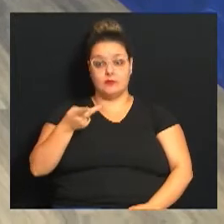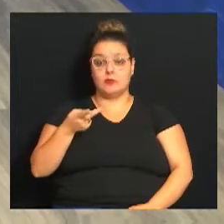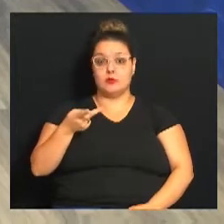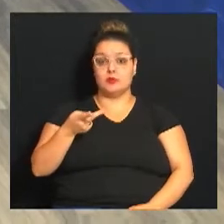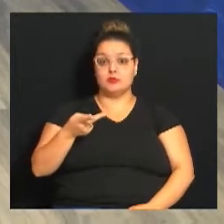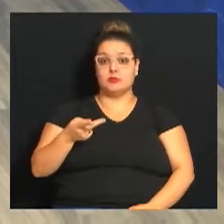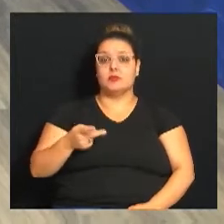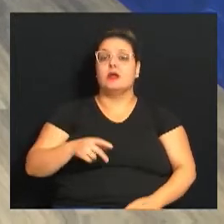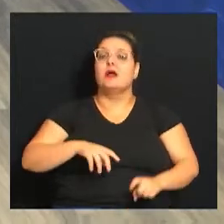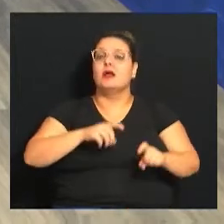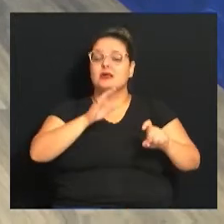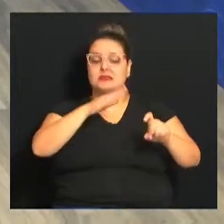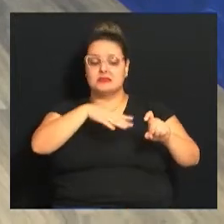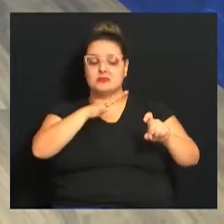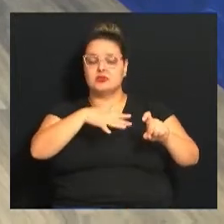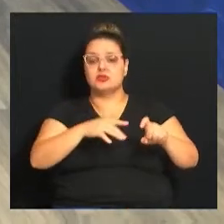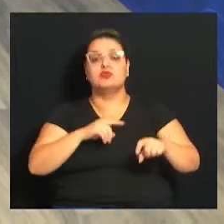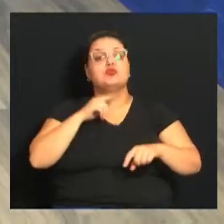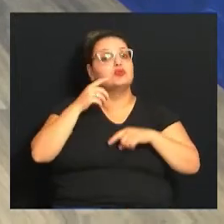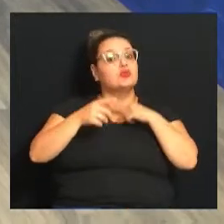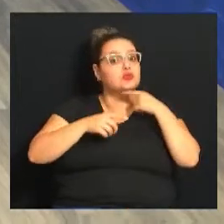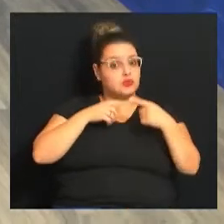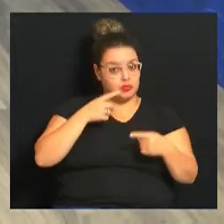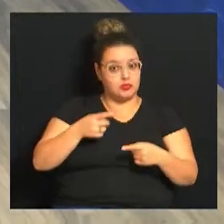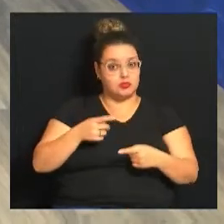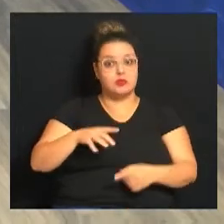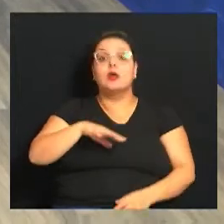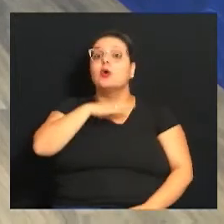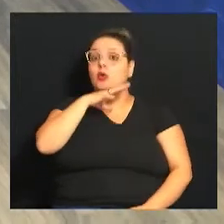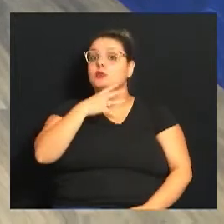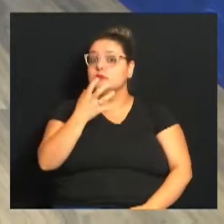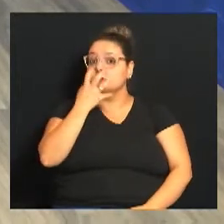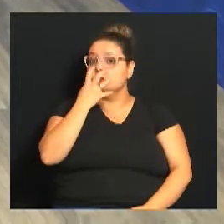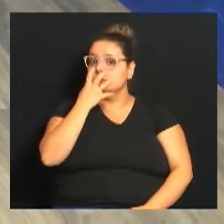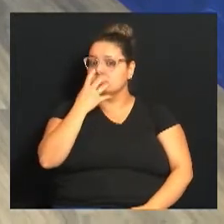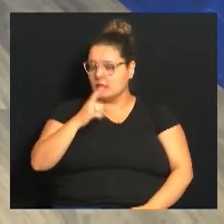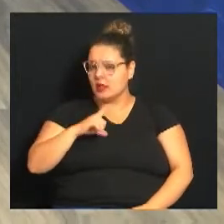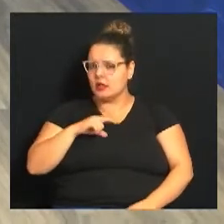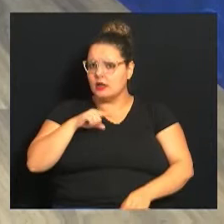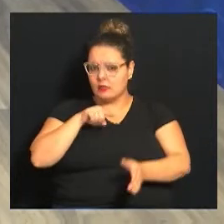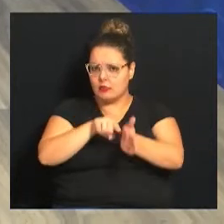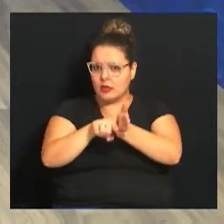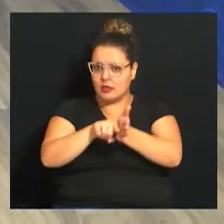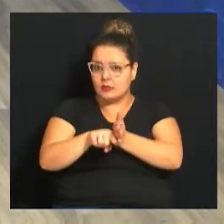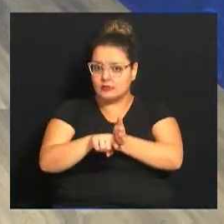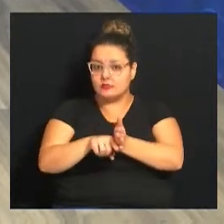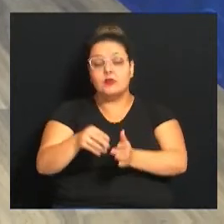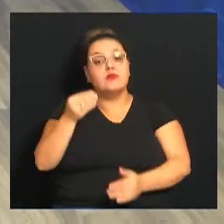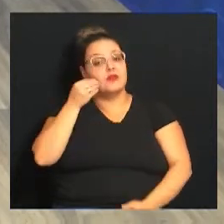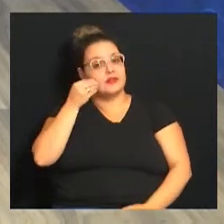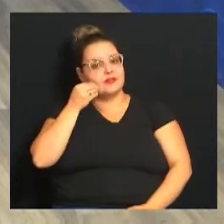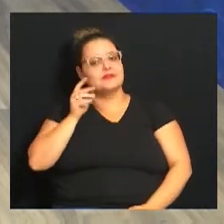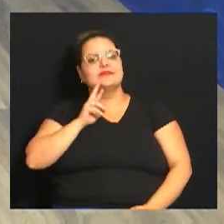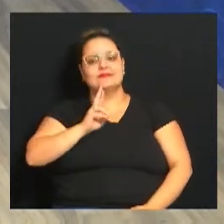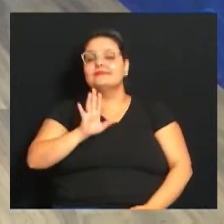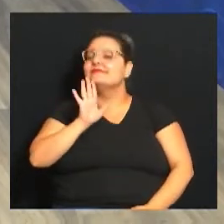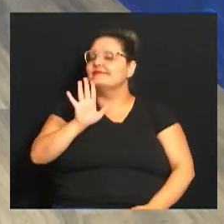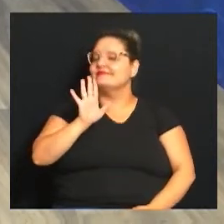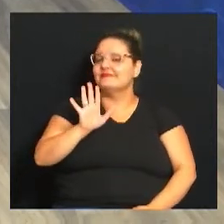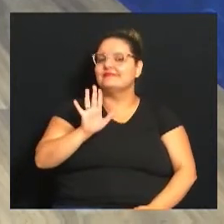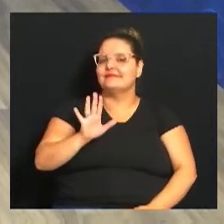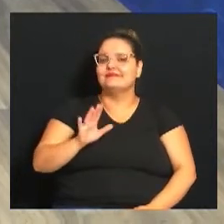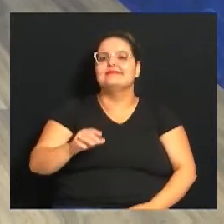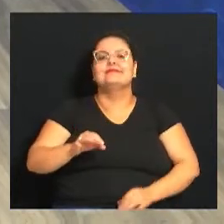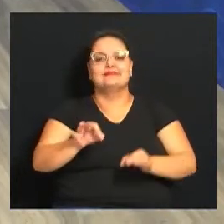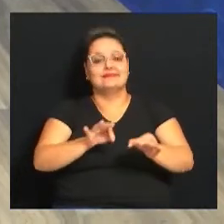mitos, as dúvidas em relação aos cães. Se você tem algumas perguntas aí, a gente vai tentar responder daqui a pouco no nosso